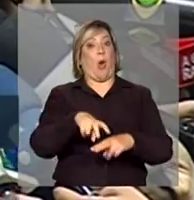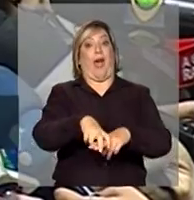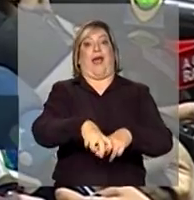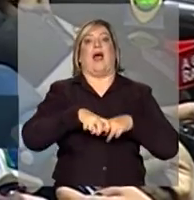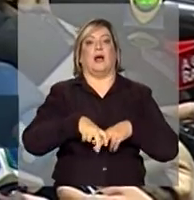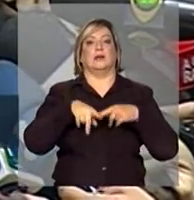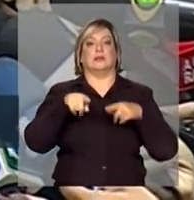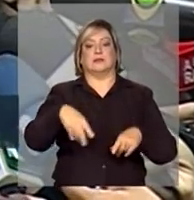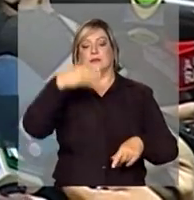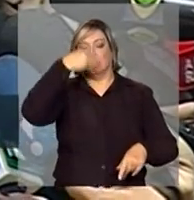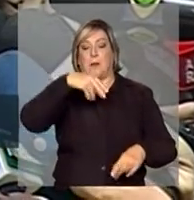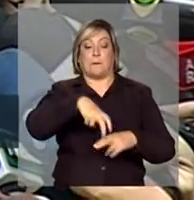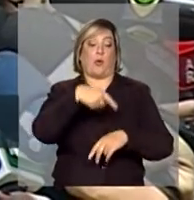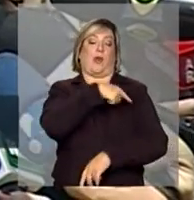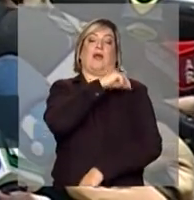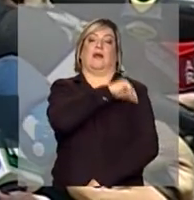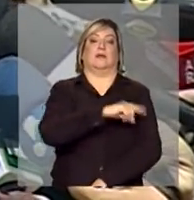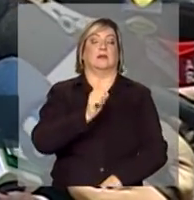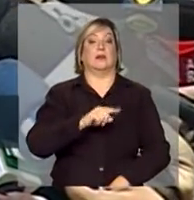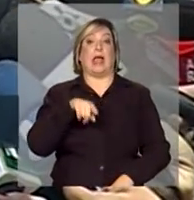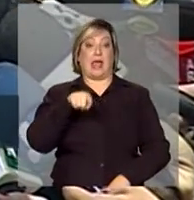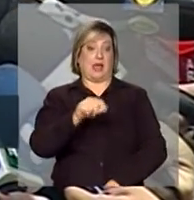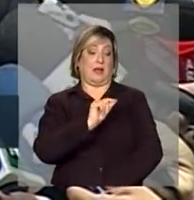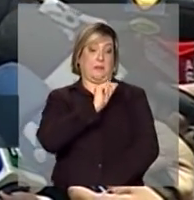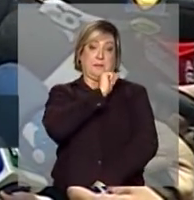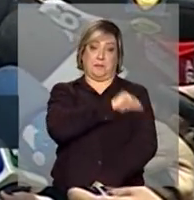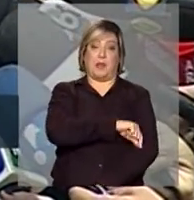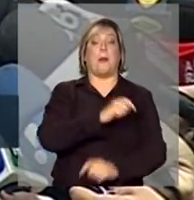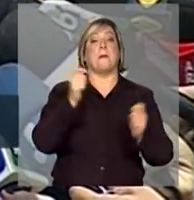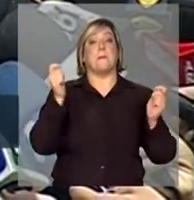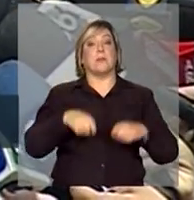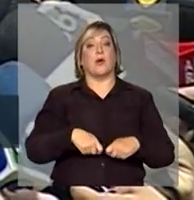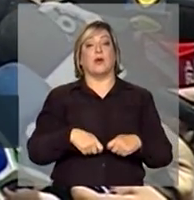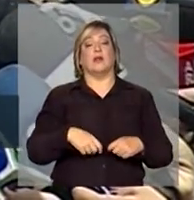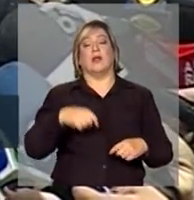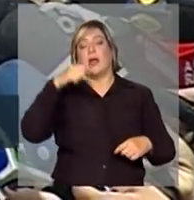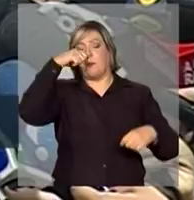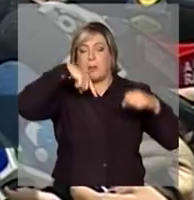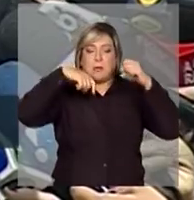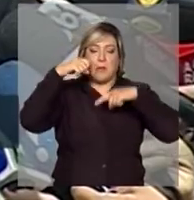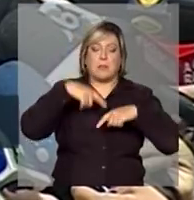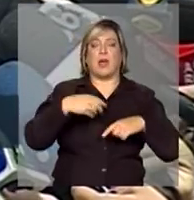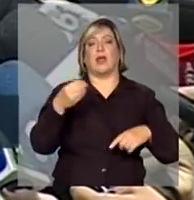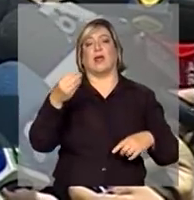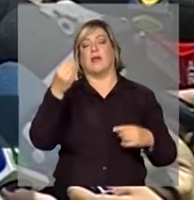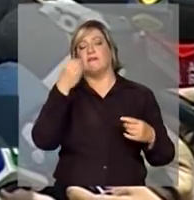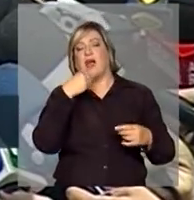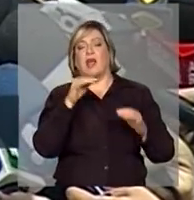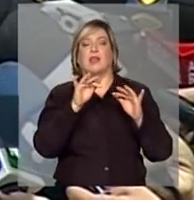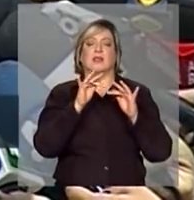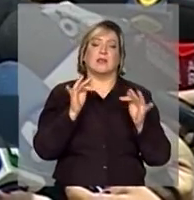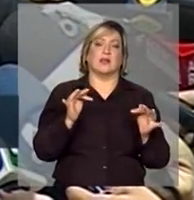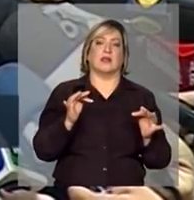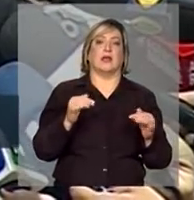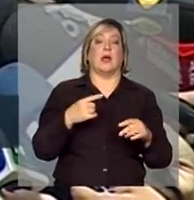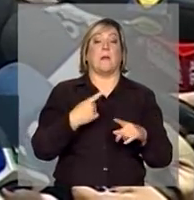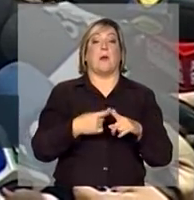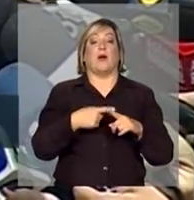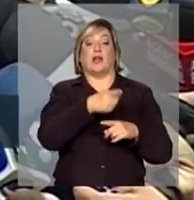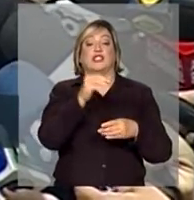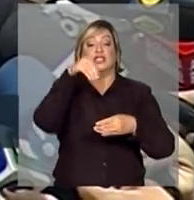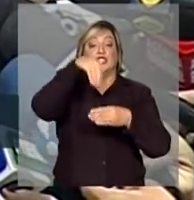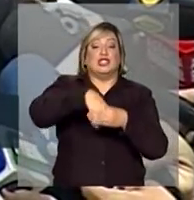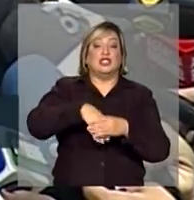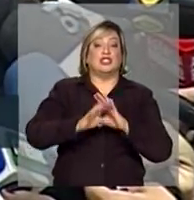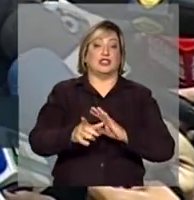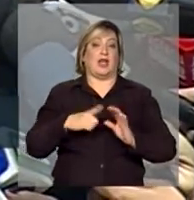se vacinar, ela pode pegar outros tipos de vírus que podem dar um resfriado, uma gripe mais fraca, ou ela se vacina